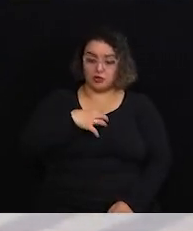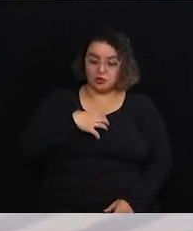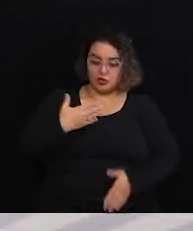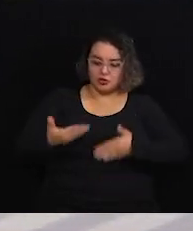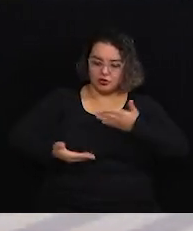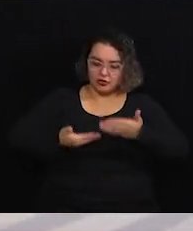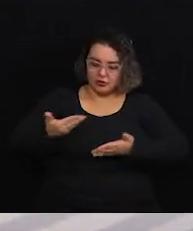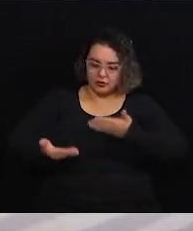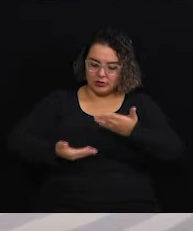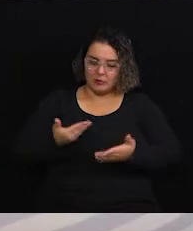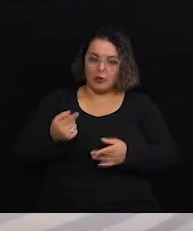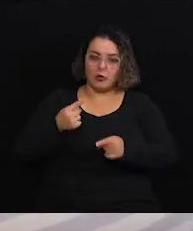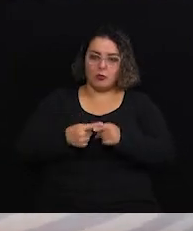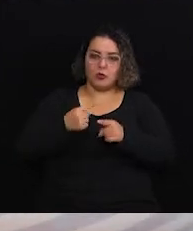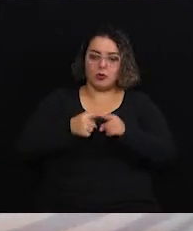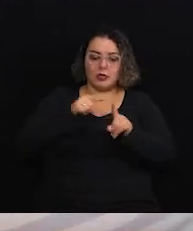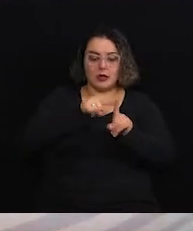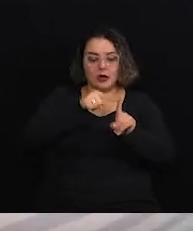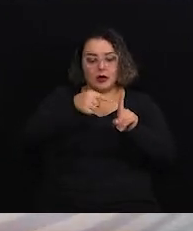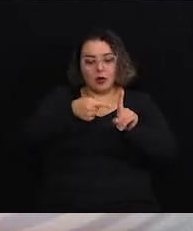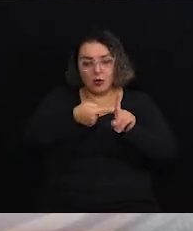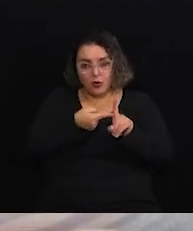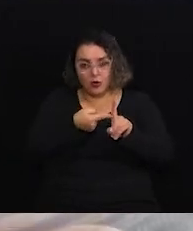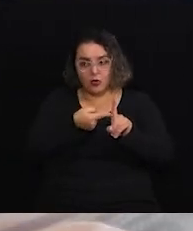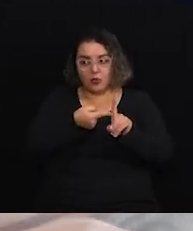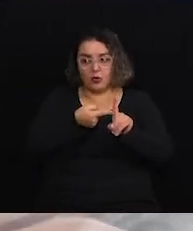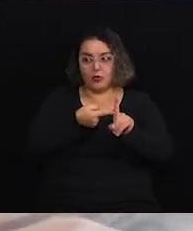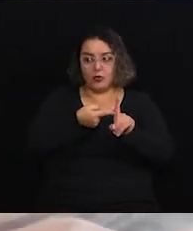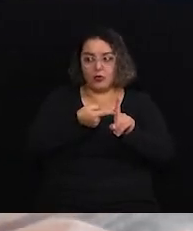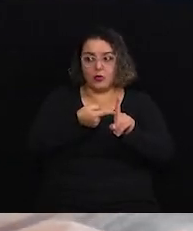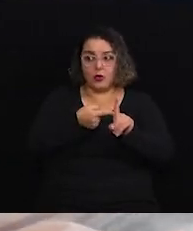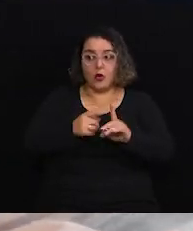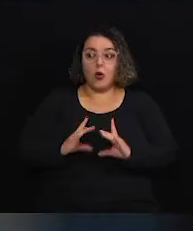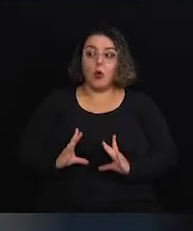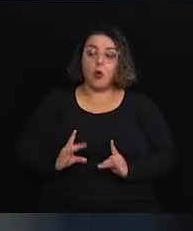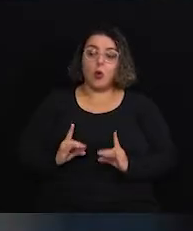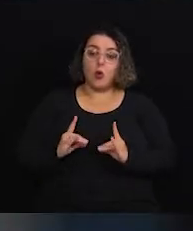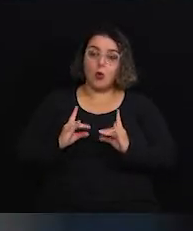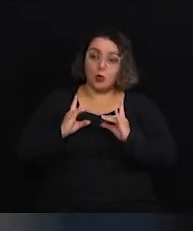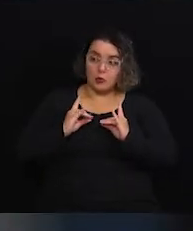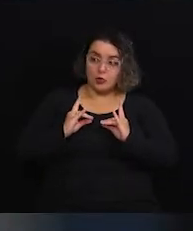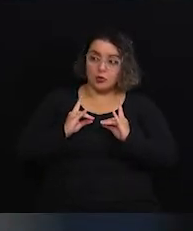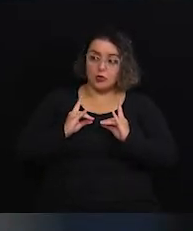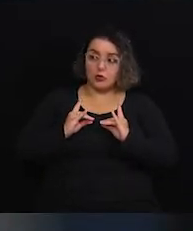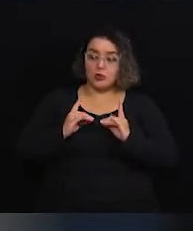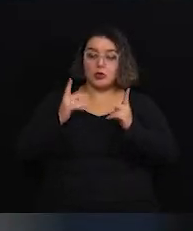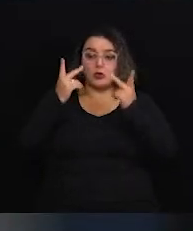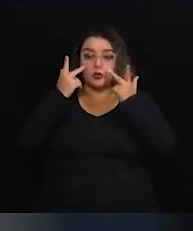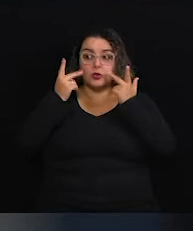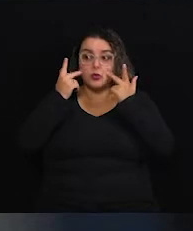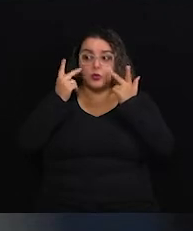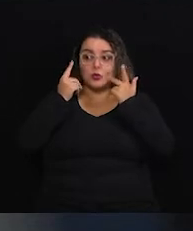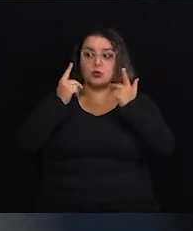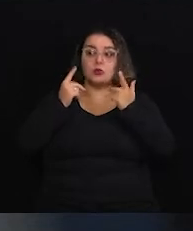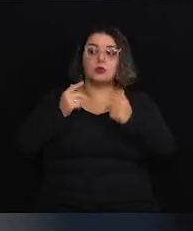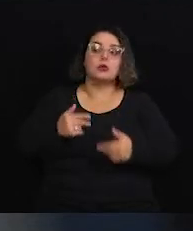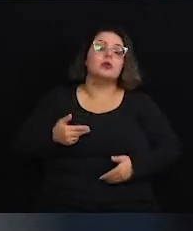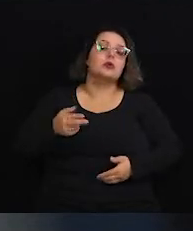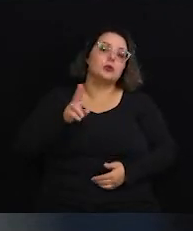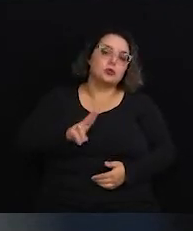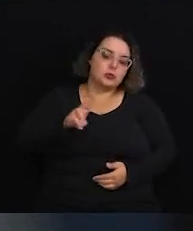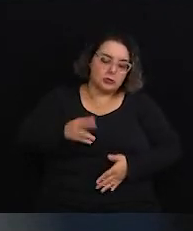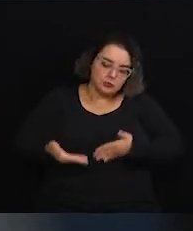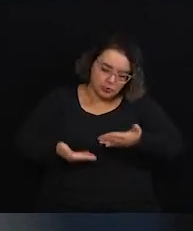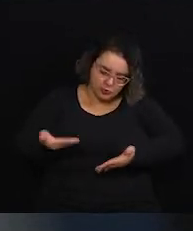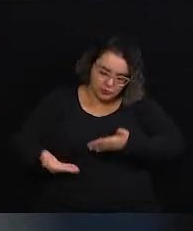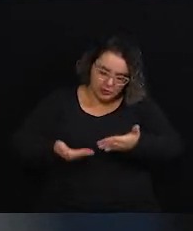de tratar, porque a gravidez produz um dos hormônios que geralmente é o hormônio que a gente usa para tratar essas